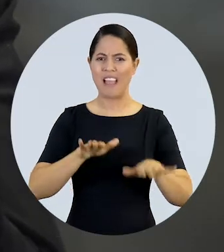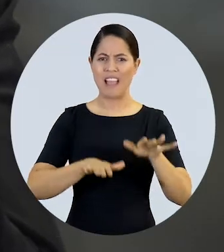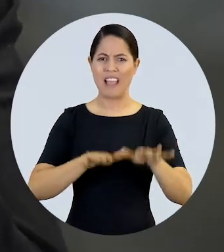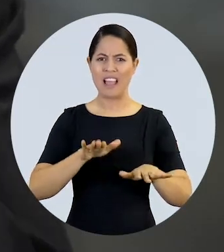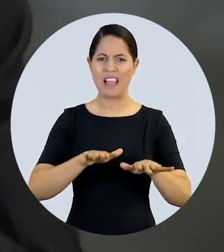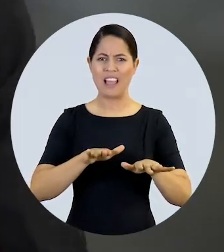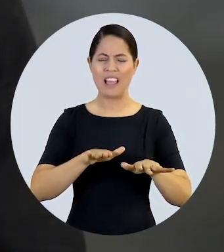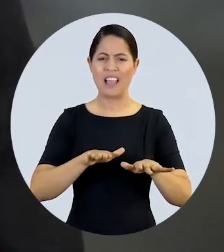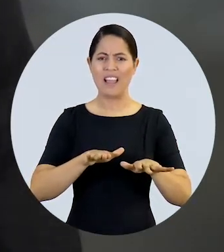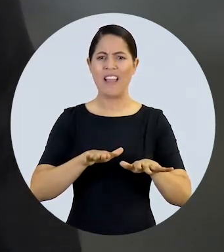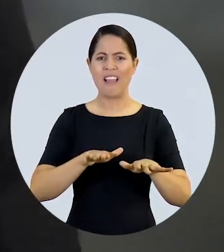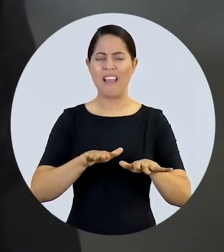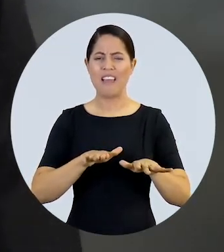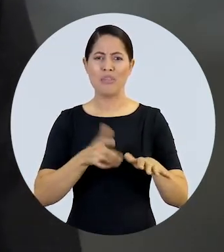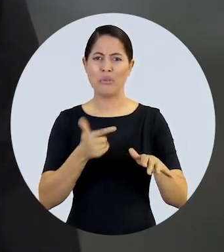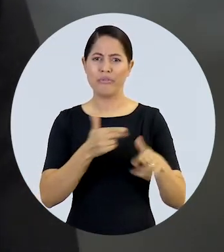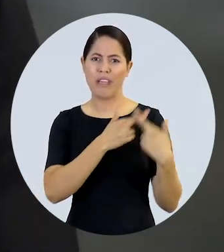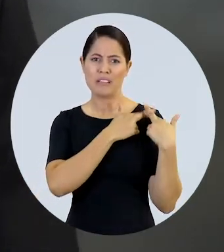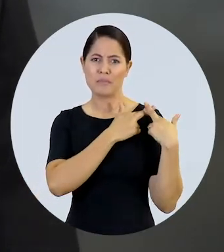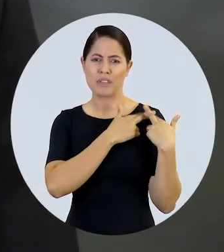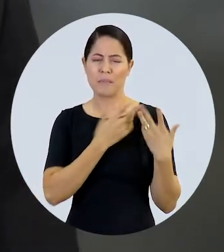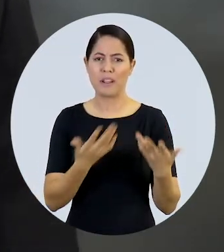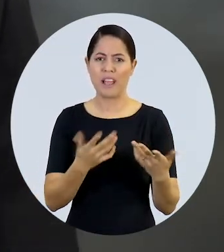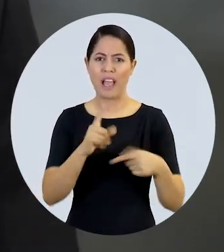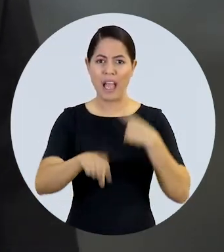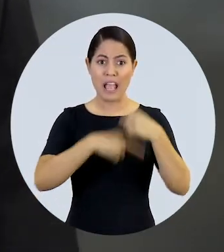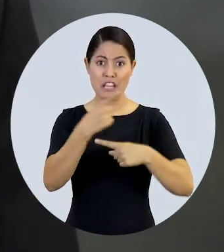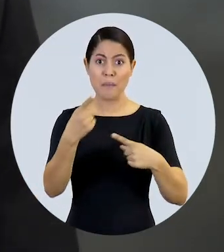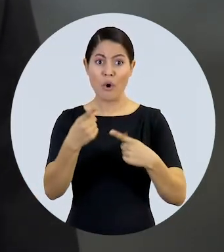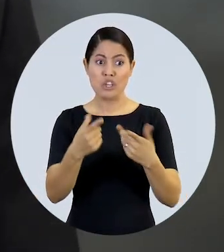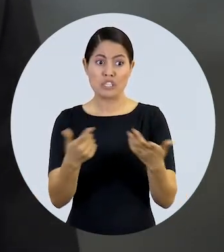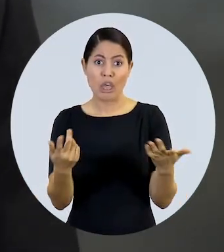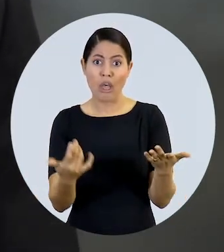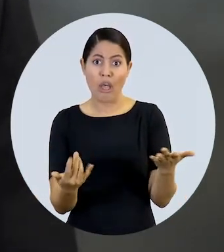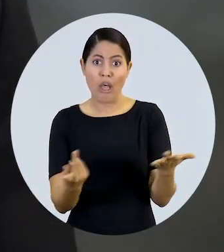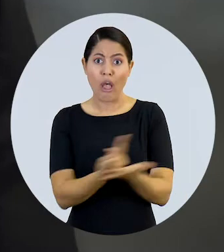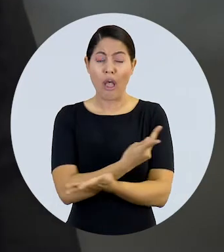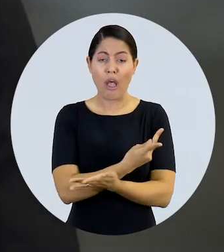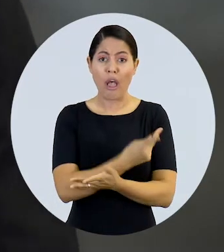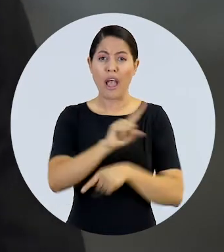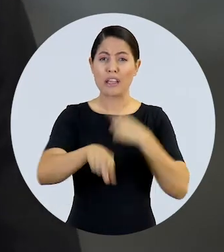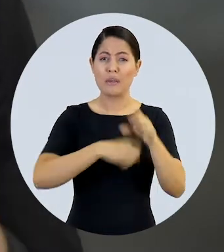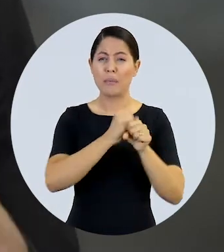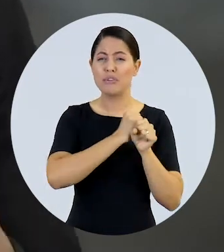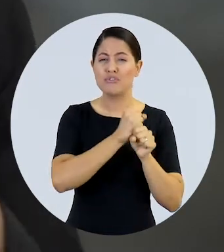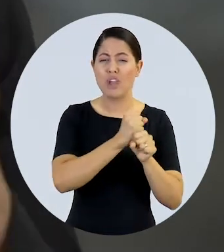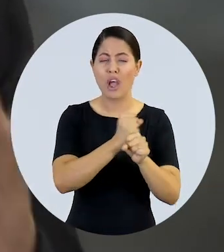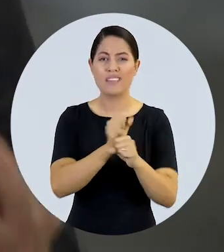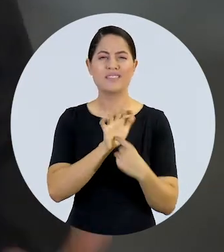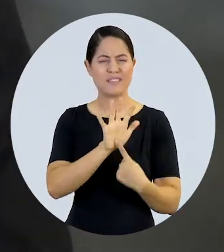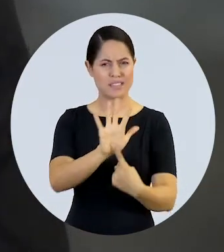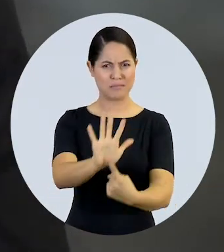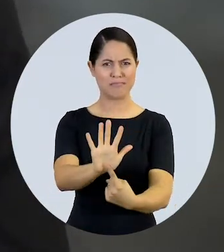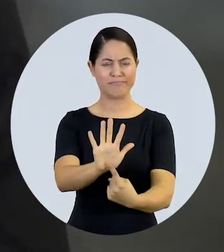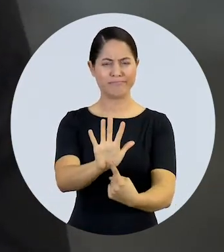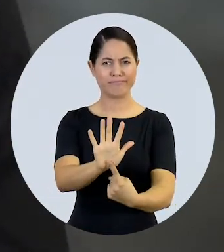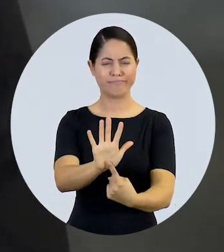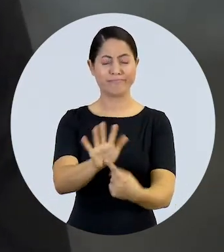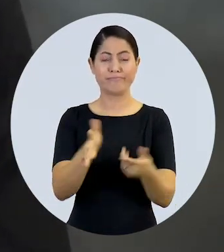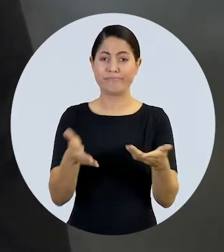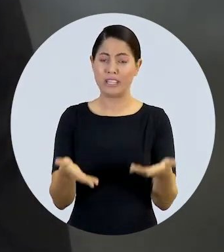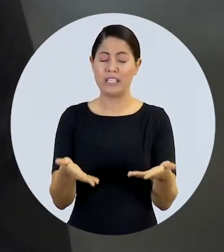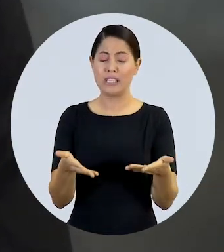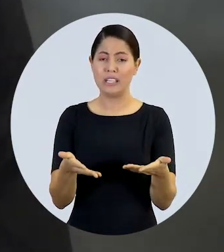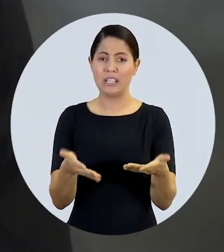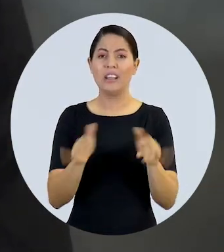se negligencia determinados fatos, só depois de ocorrido durante muitos anos que eles vão ser